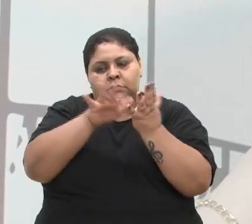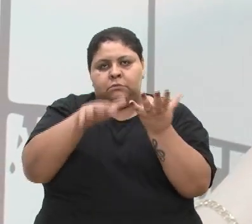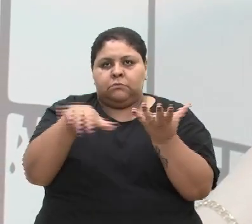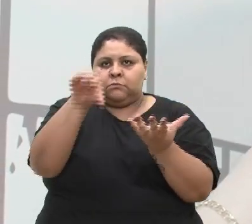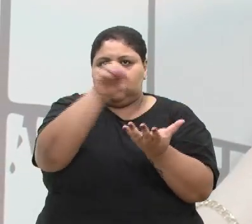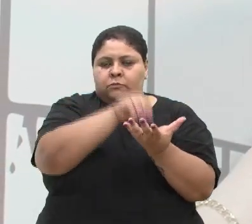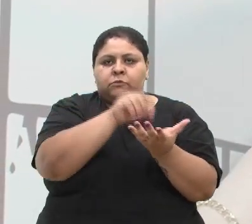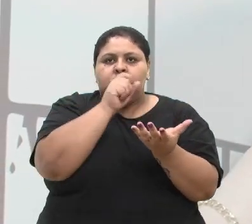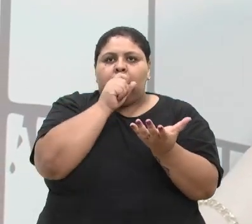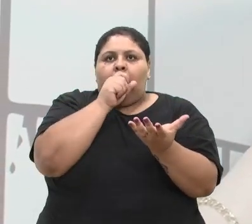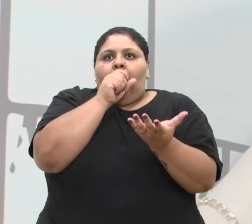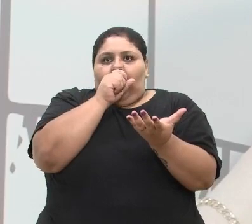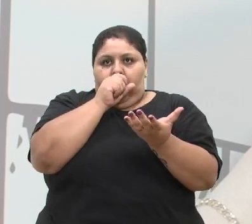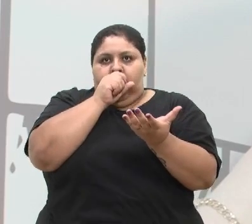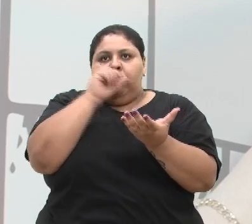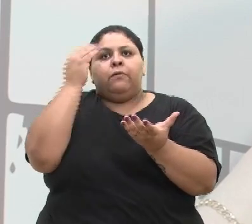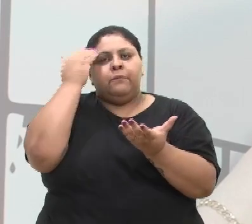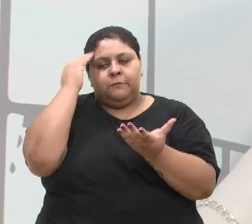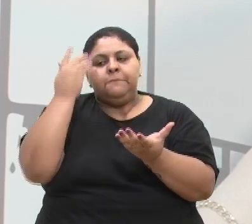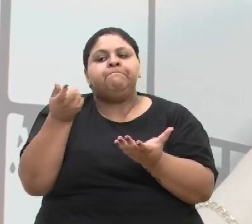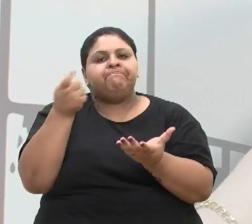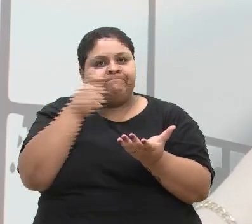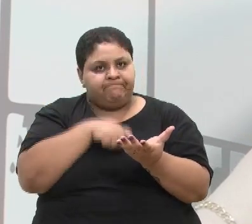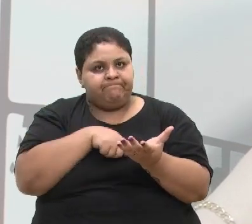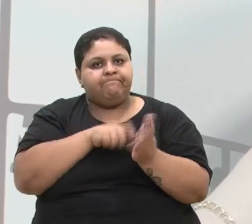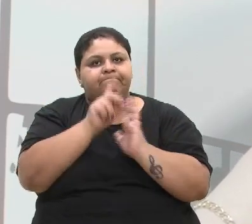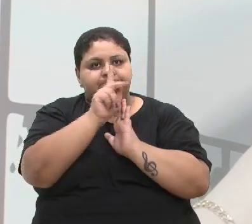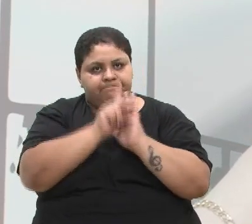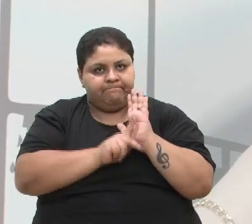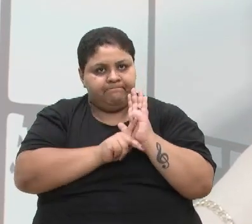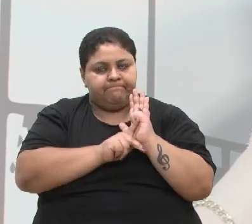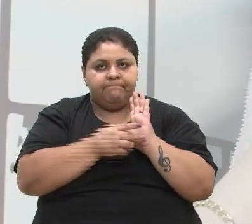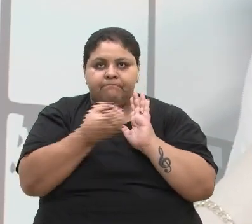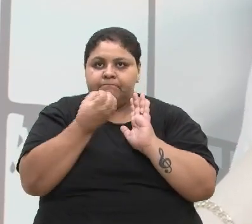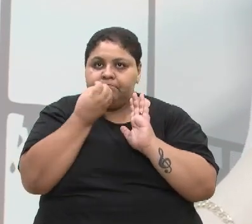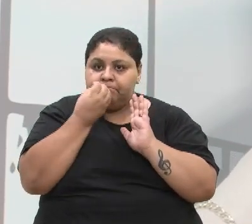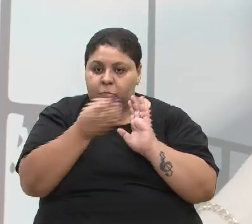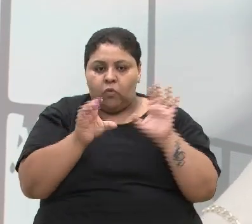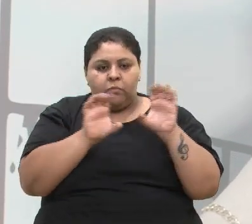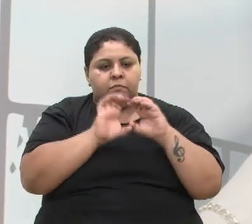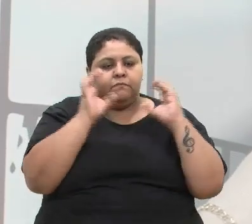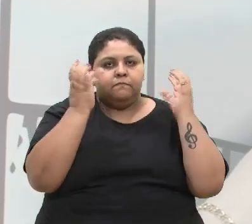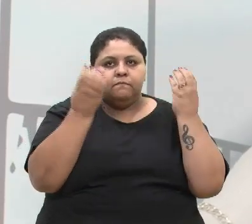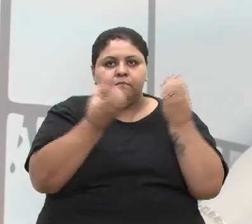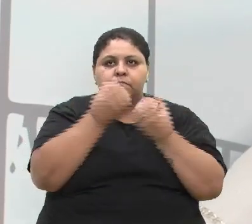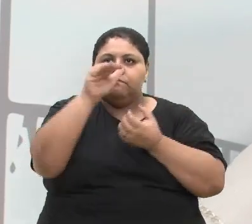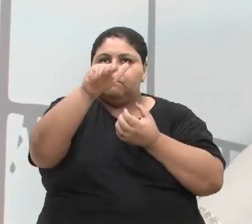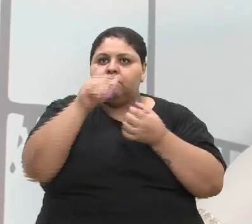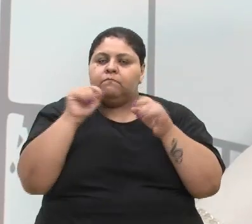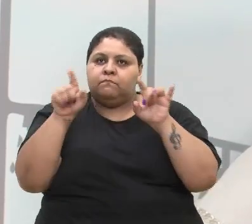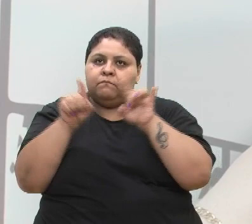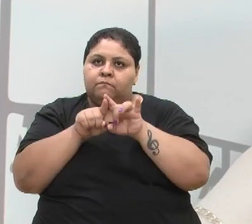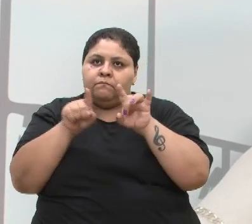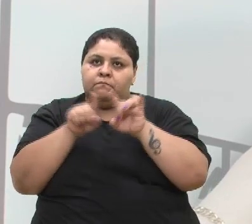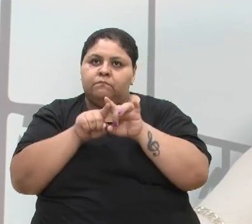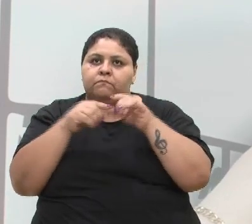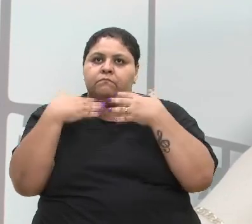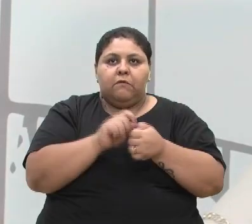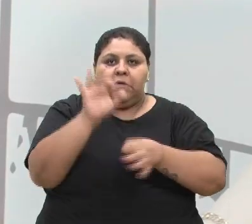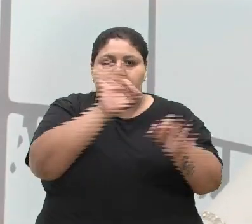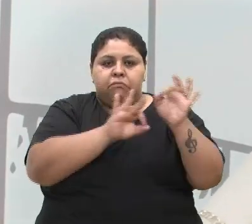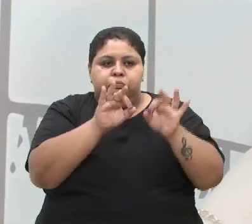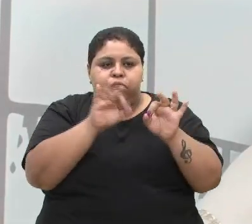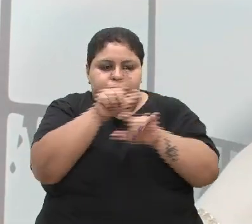ela entendeu a necessidade desse projeto, que era muito bom para as comunidades. Chamemos também o meio ambiente e a